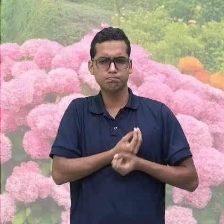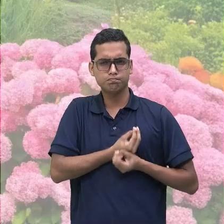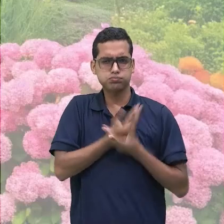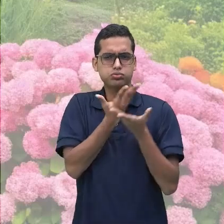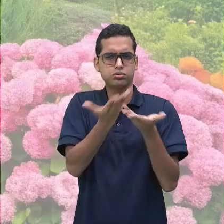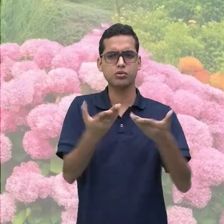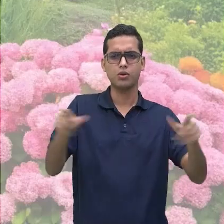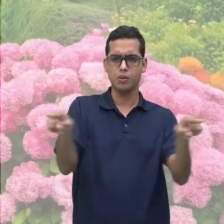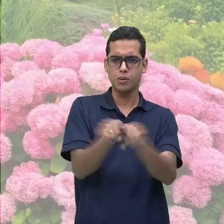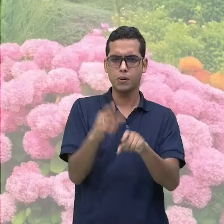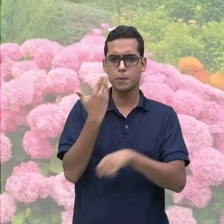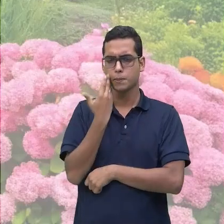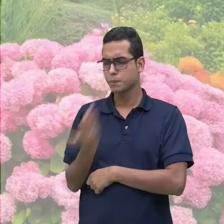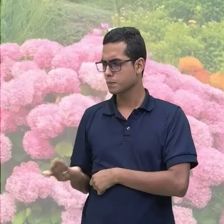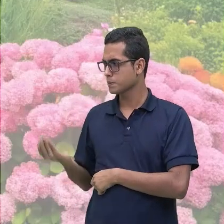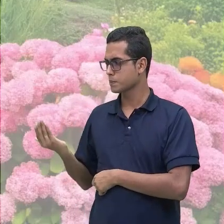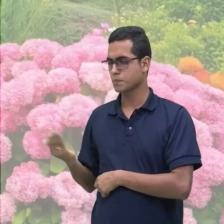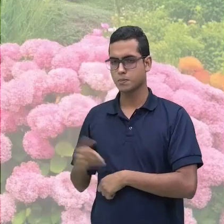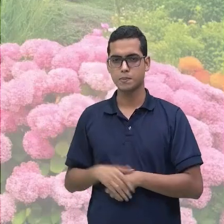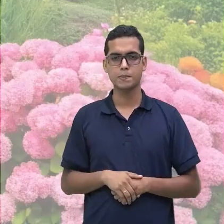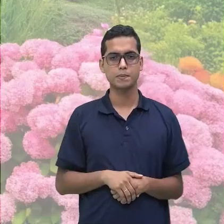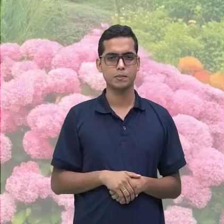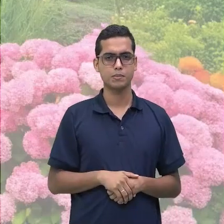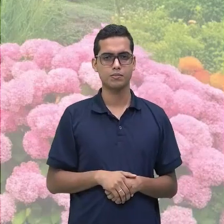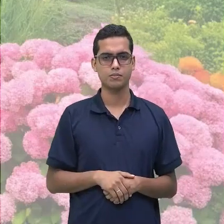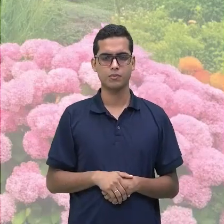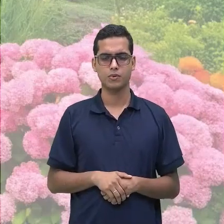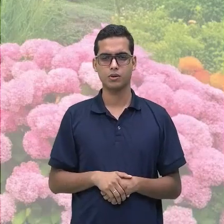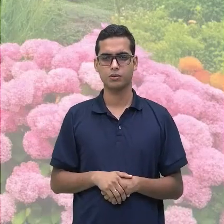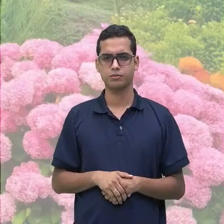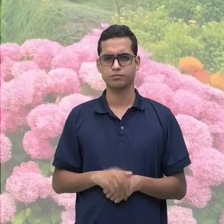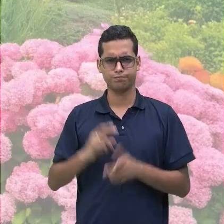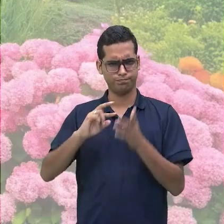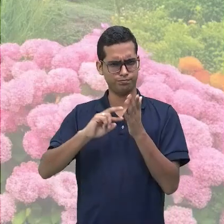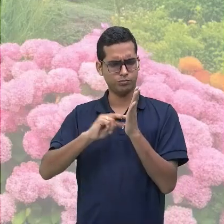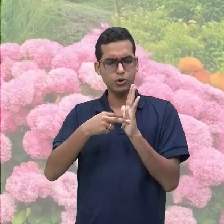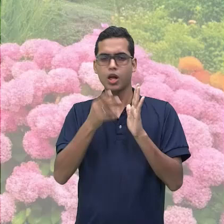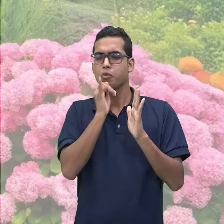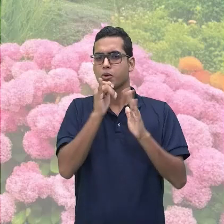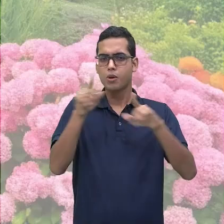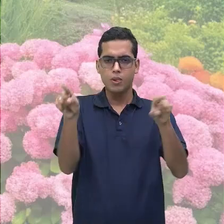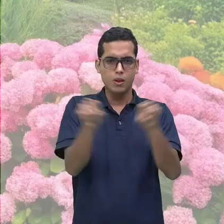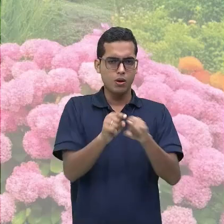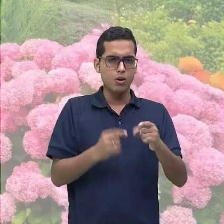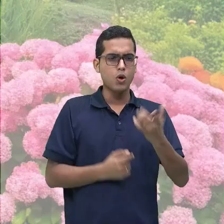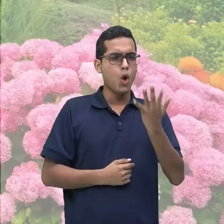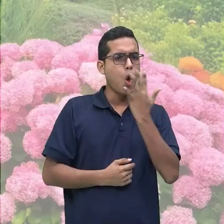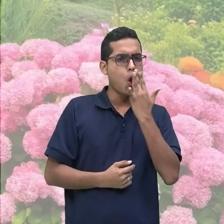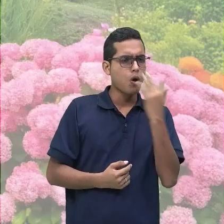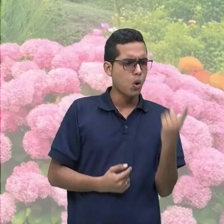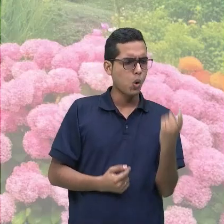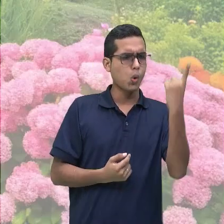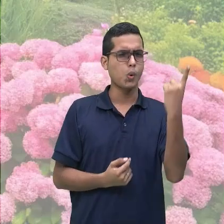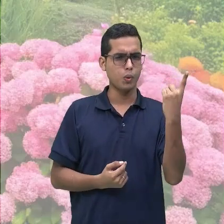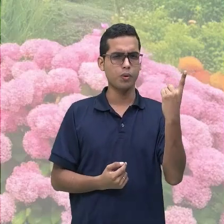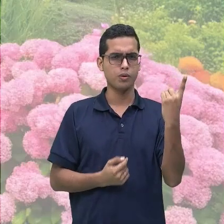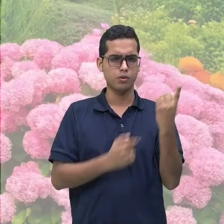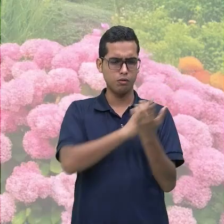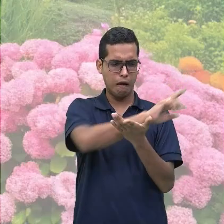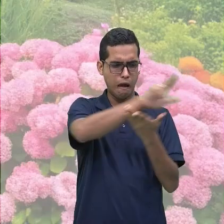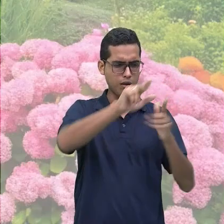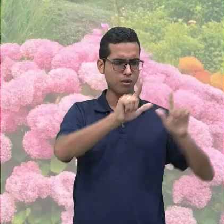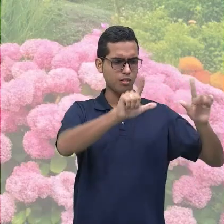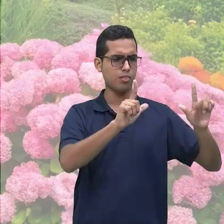que a monocromia não possa também trazer alegria, como nós vimos lá o emprego da obra de arte, né, naquela igreja, usando